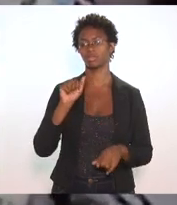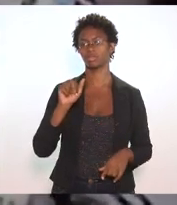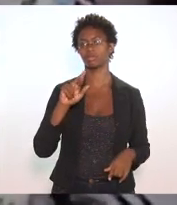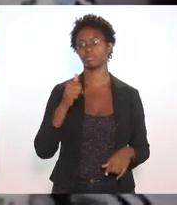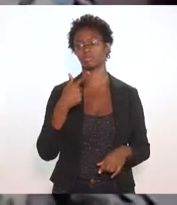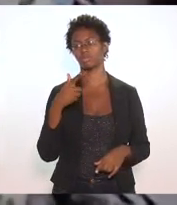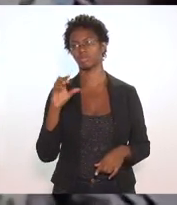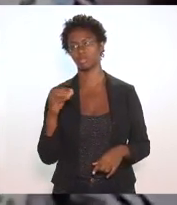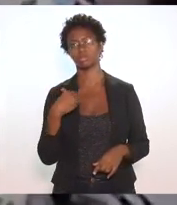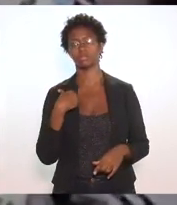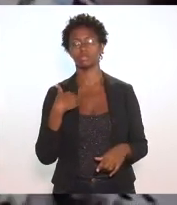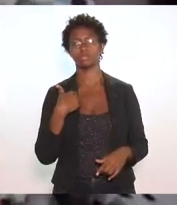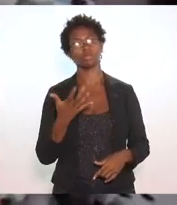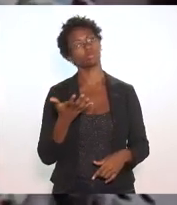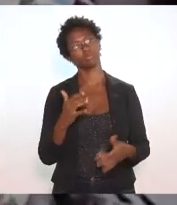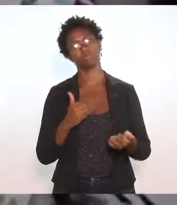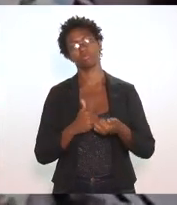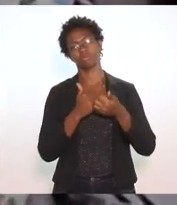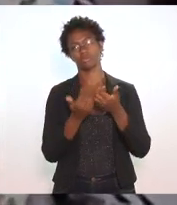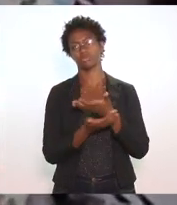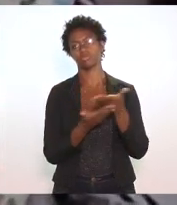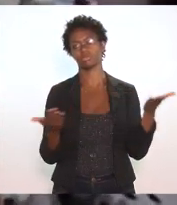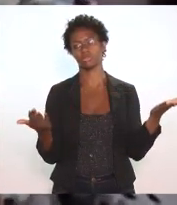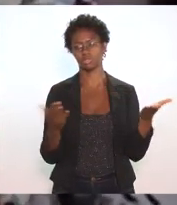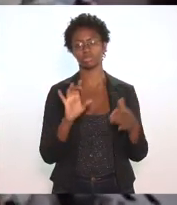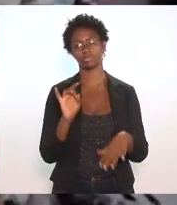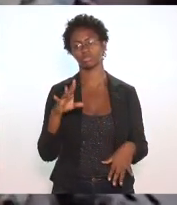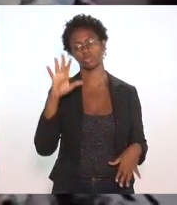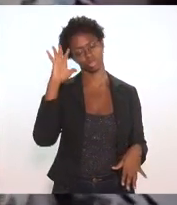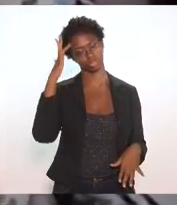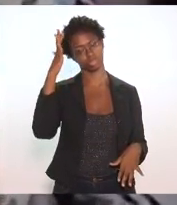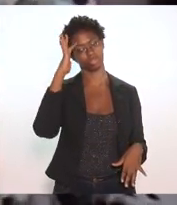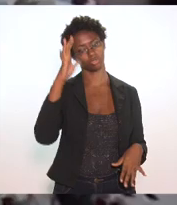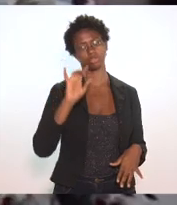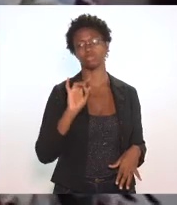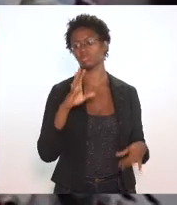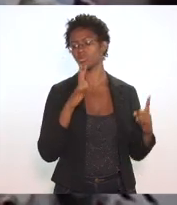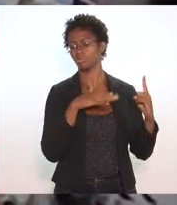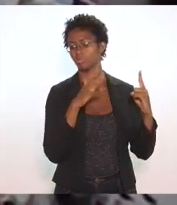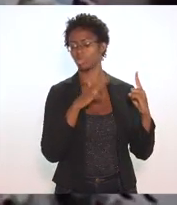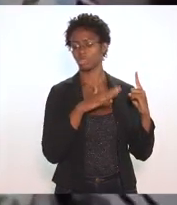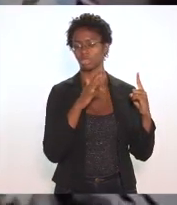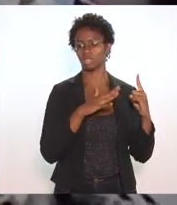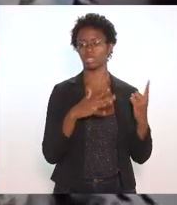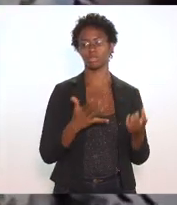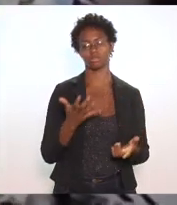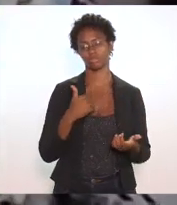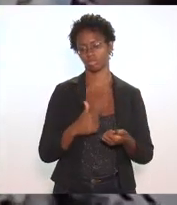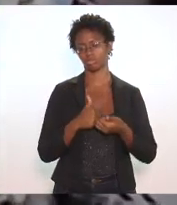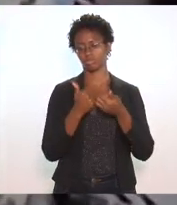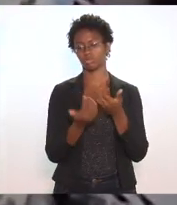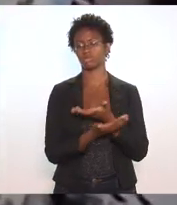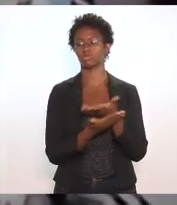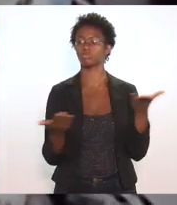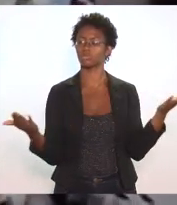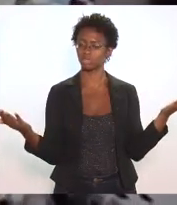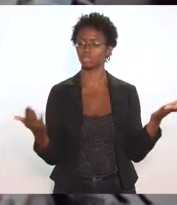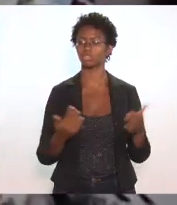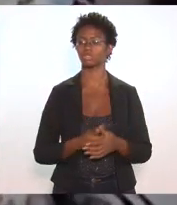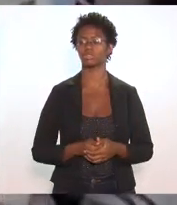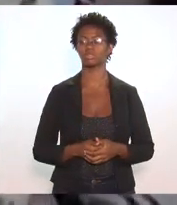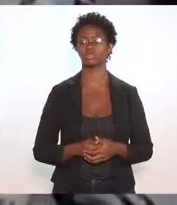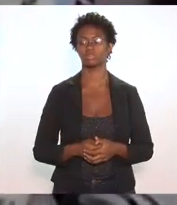todos os deputados para a aprovação desse projeto de resolução e faremos uma homenagem. Poderia contar com o apoio de todos vocês, faremos uma homenagem